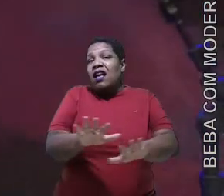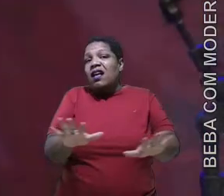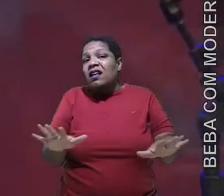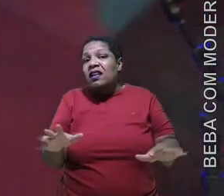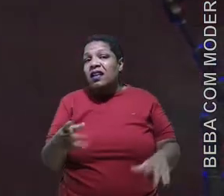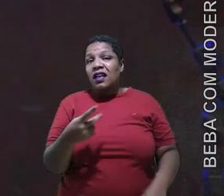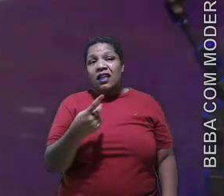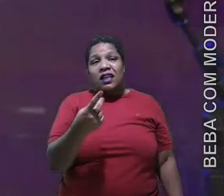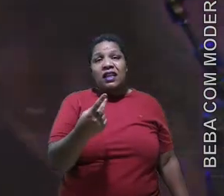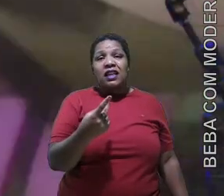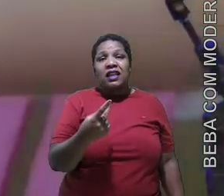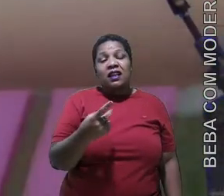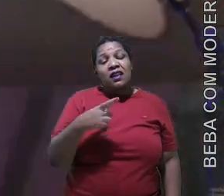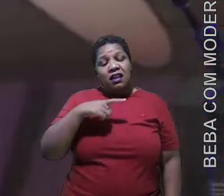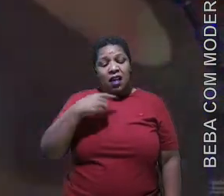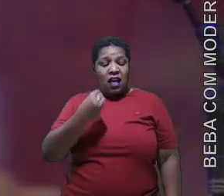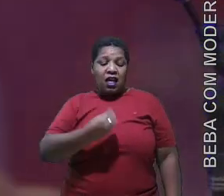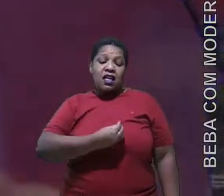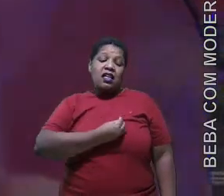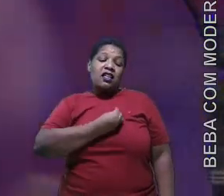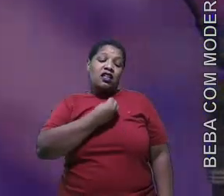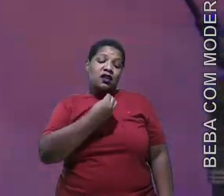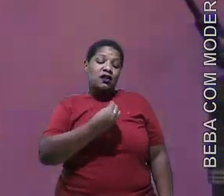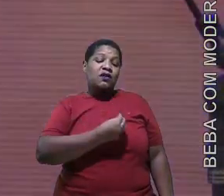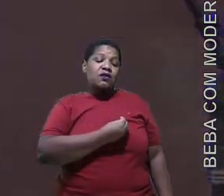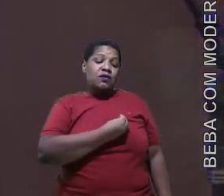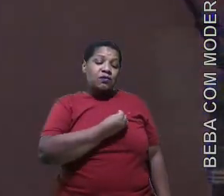a gente a chover avisante